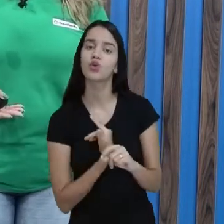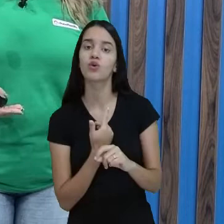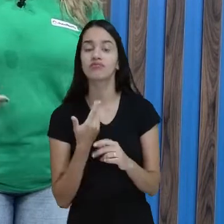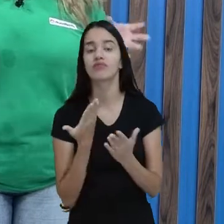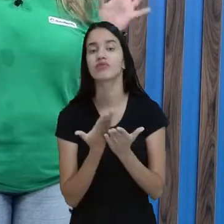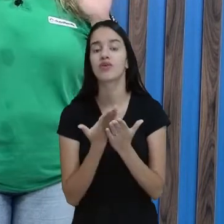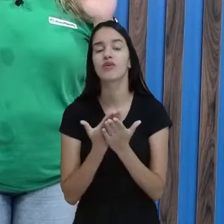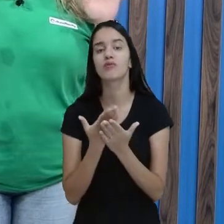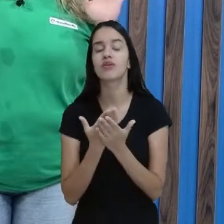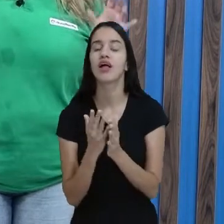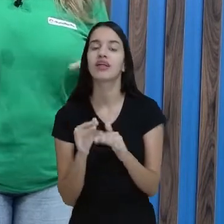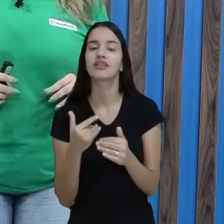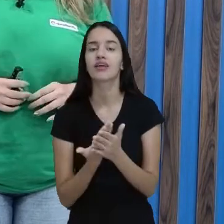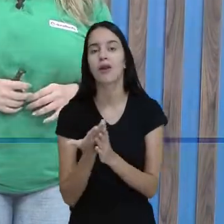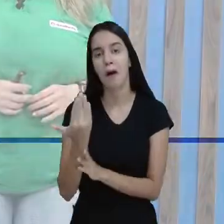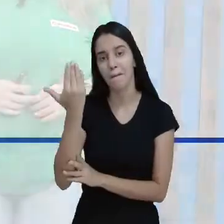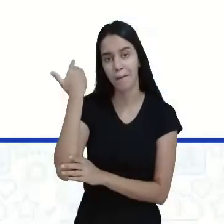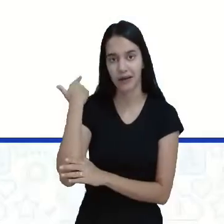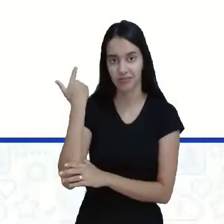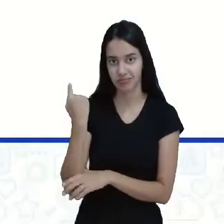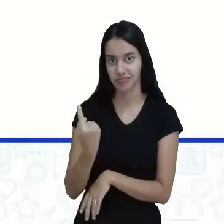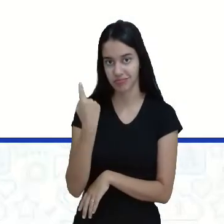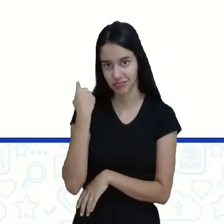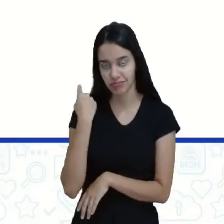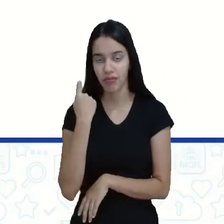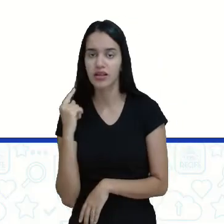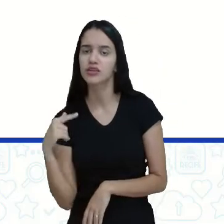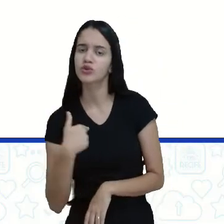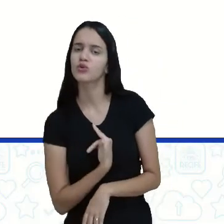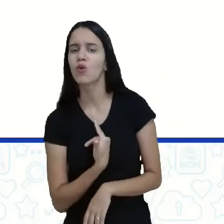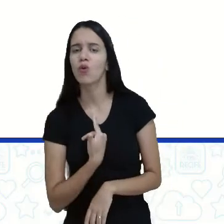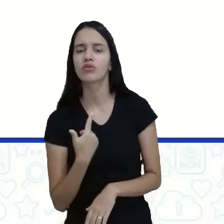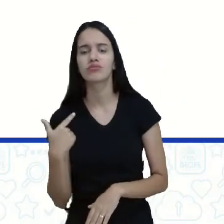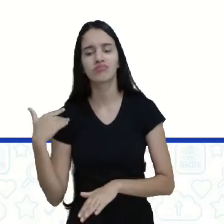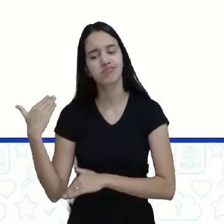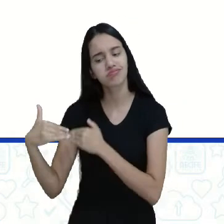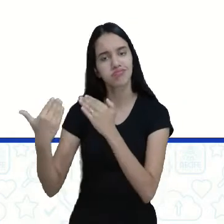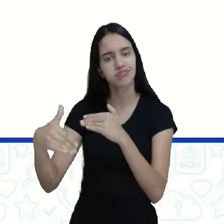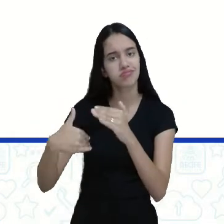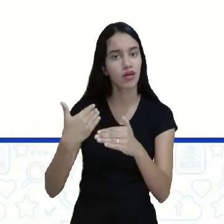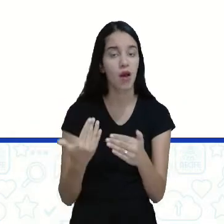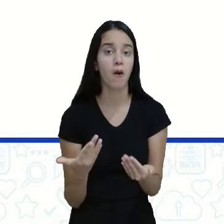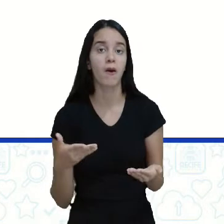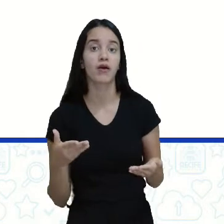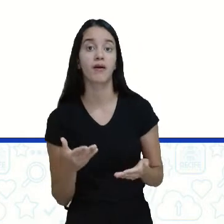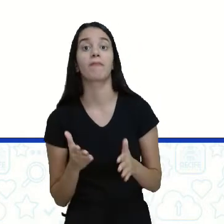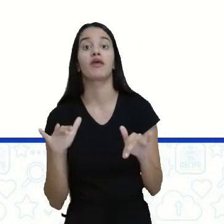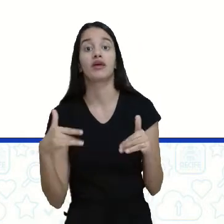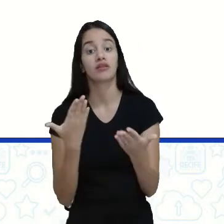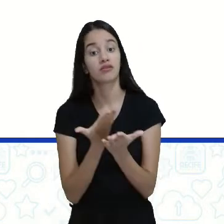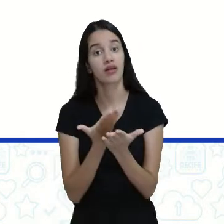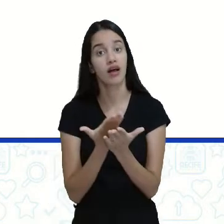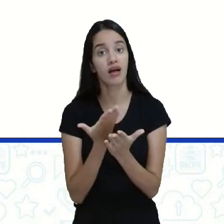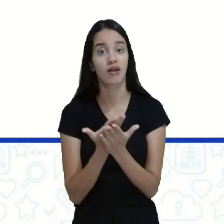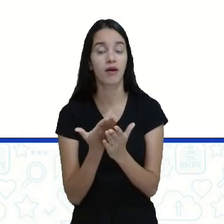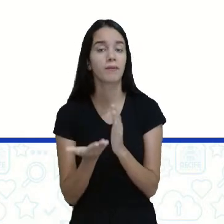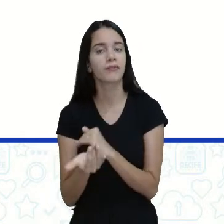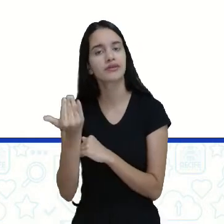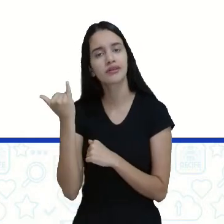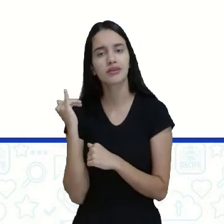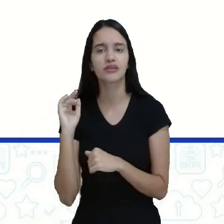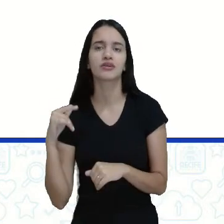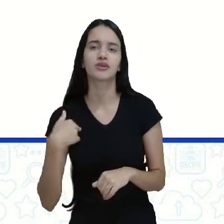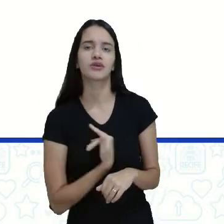aula passada? Só para a gente ter uma noçãozinha de onde viemos, né? E para onde vamos agora. Então, na aula passada, nós vimos o